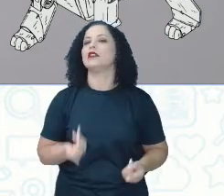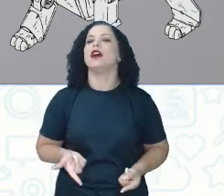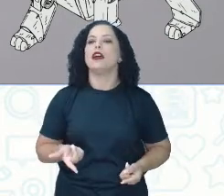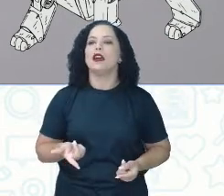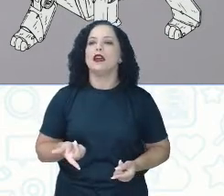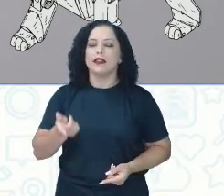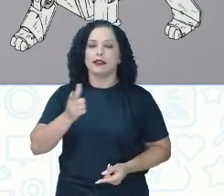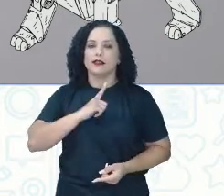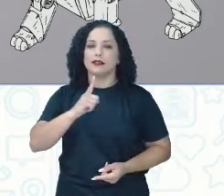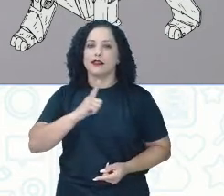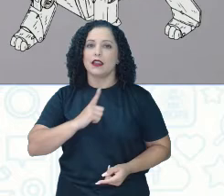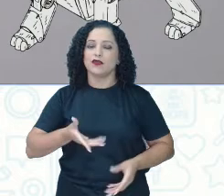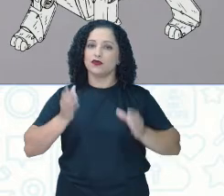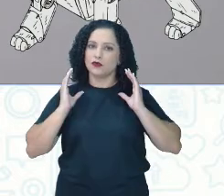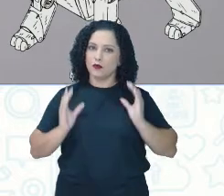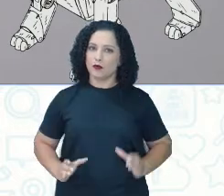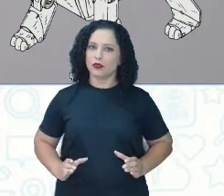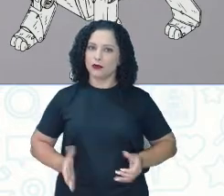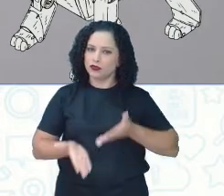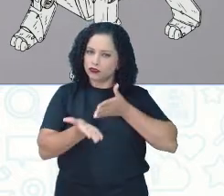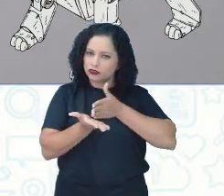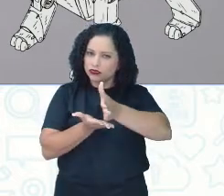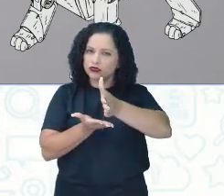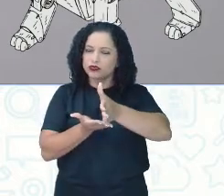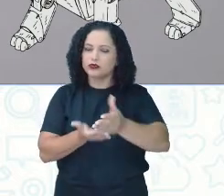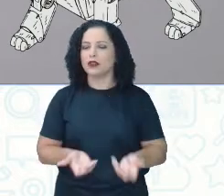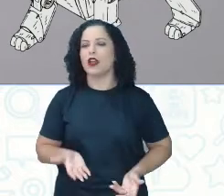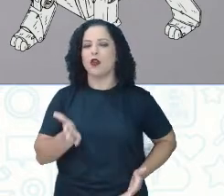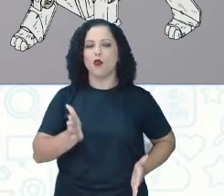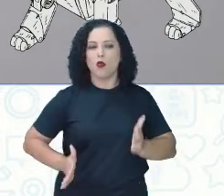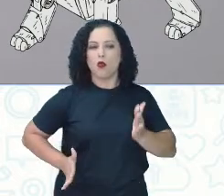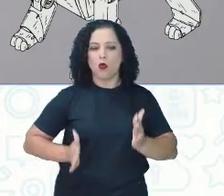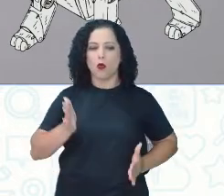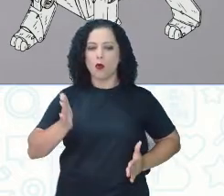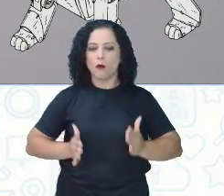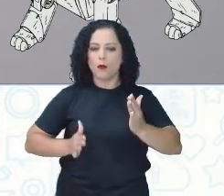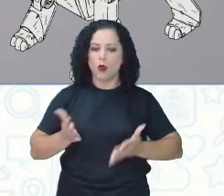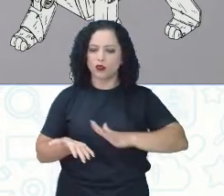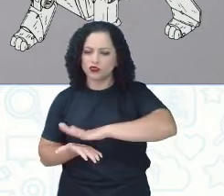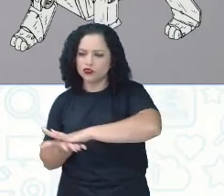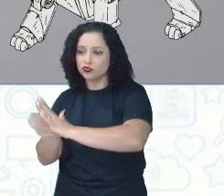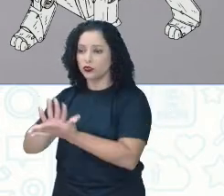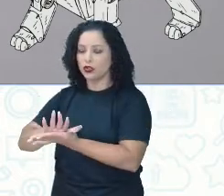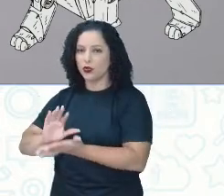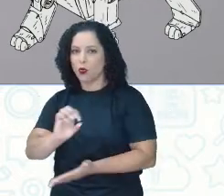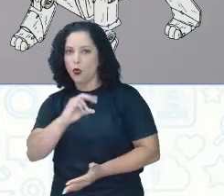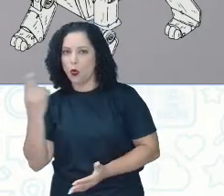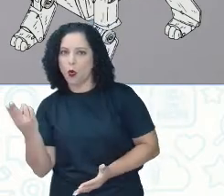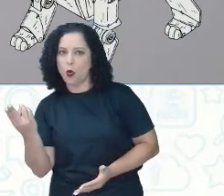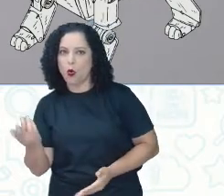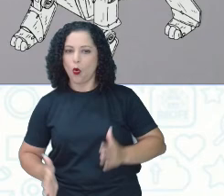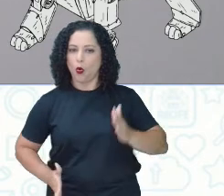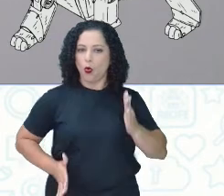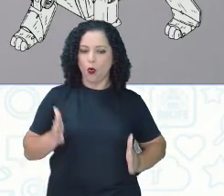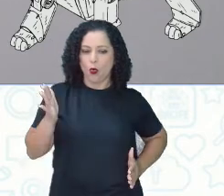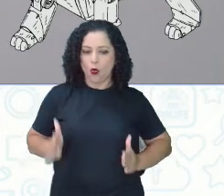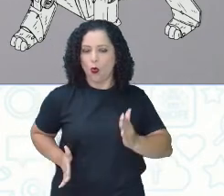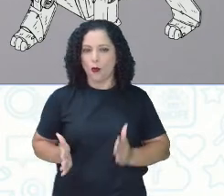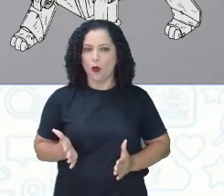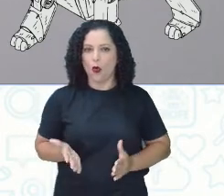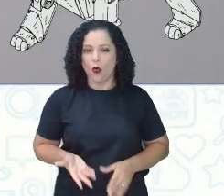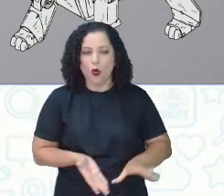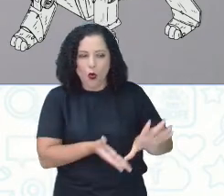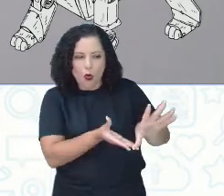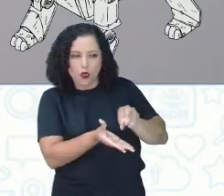em comportamentos radicais. Ora, o robô quer exterminar a humanidade, ora ele se assemelha demais a ela pelas